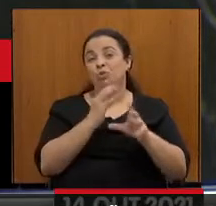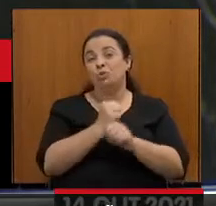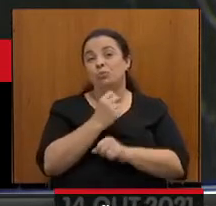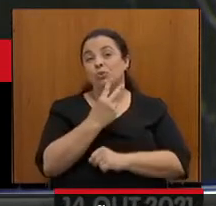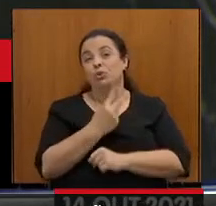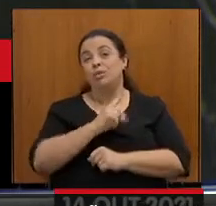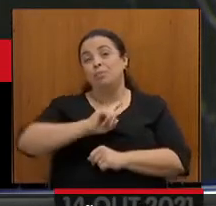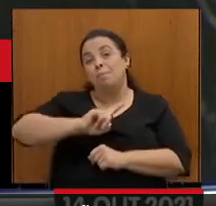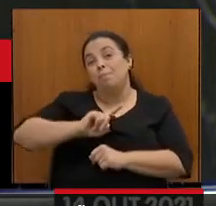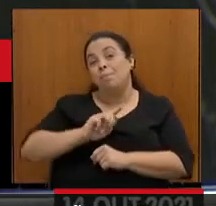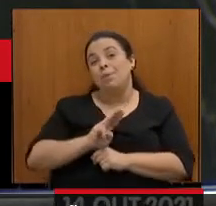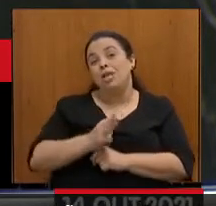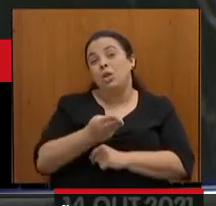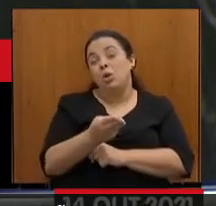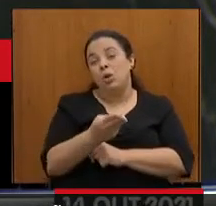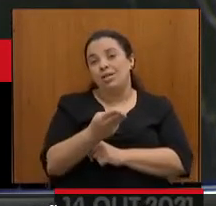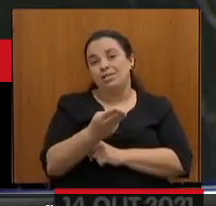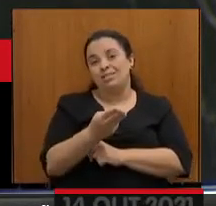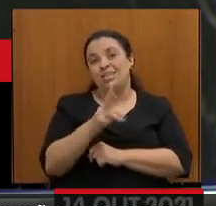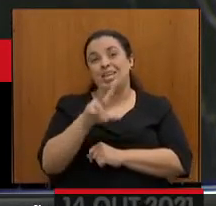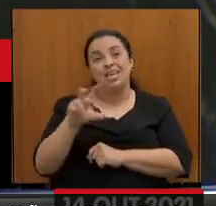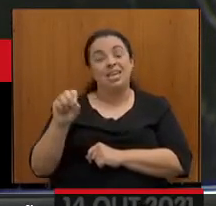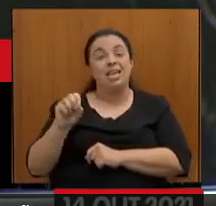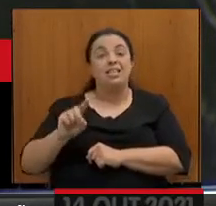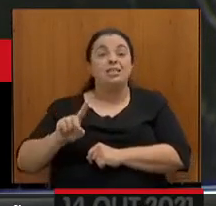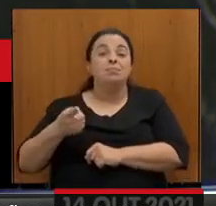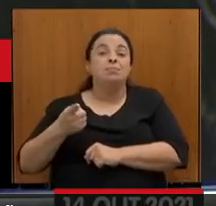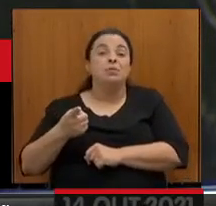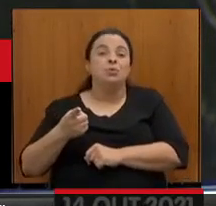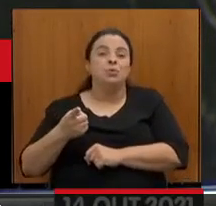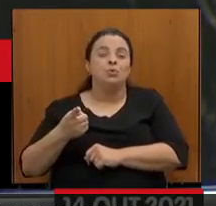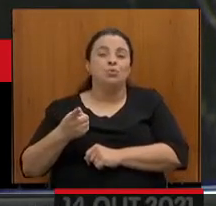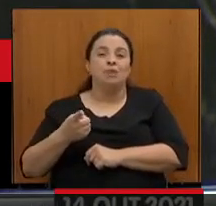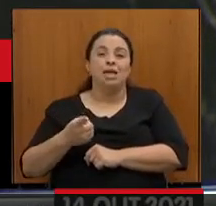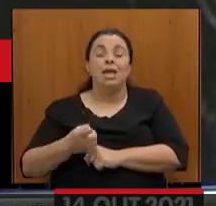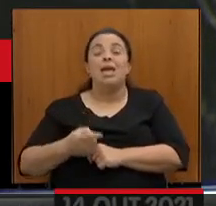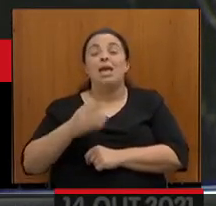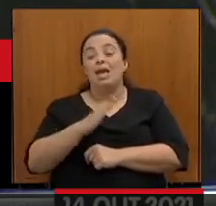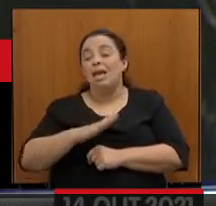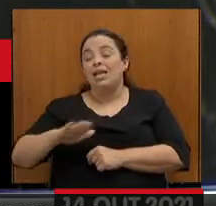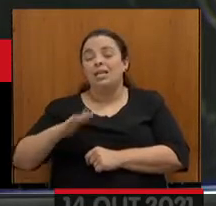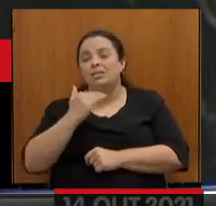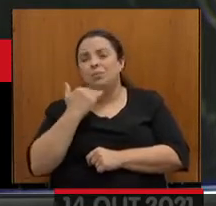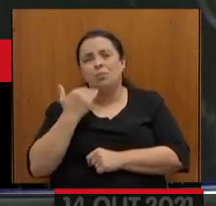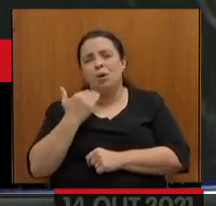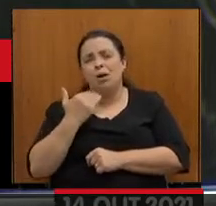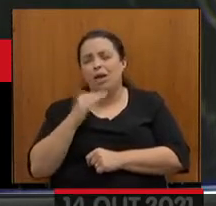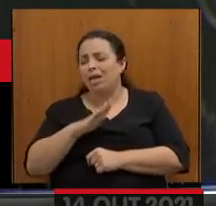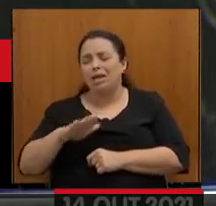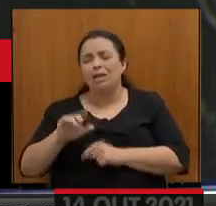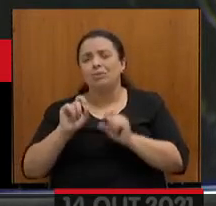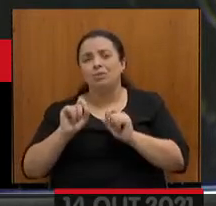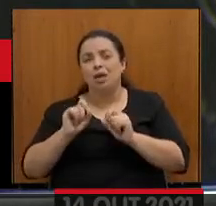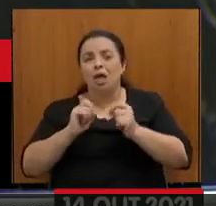2,5 milhões de crianças que morrem. São recém-nascidos. Esse